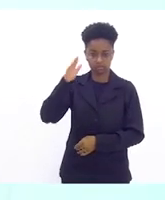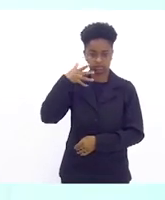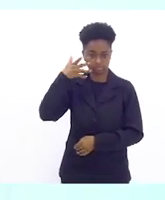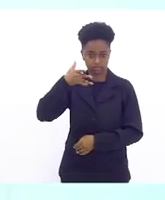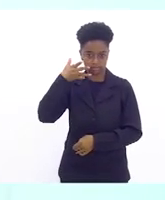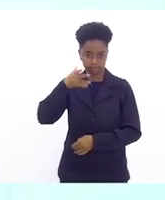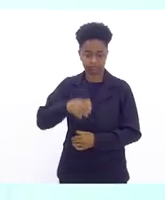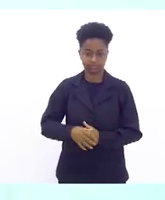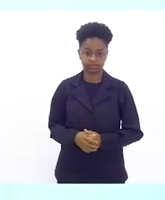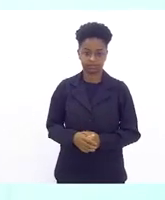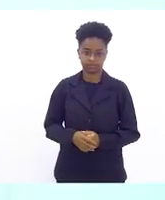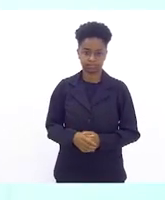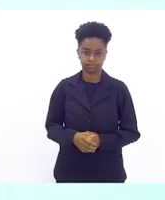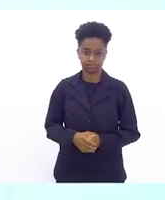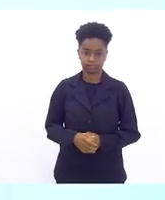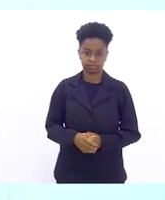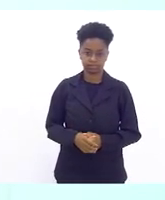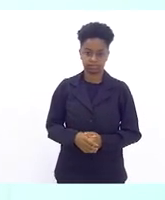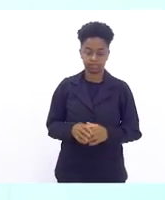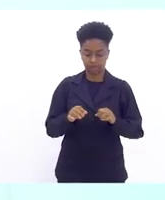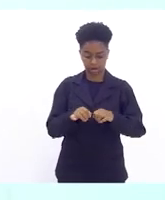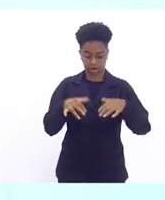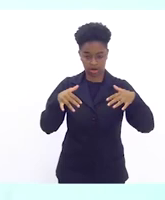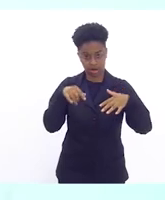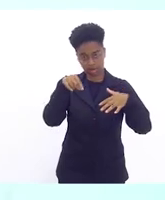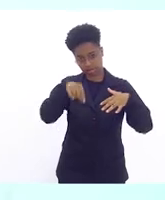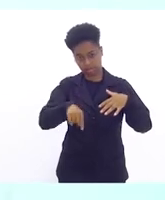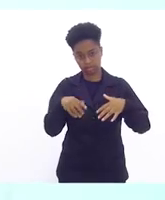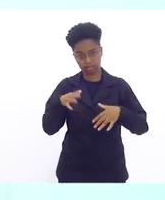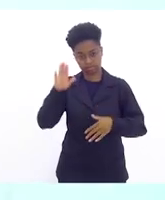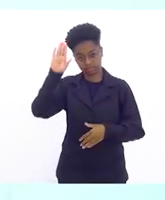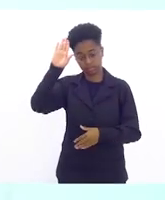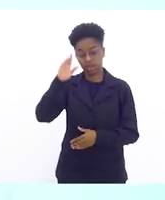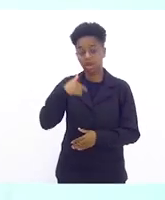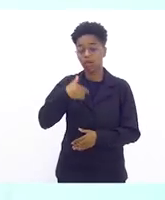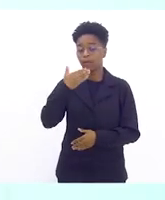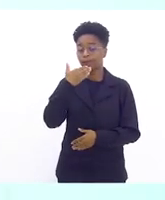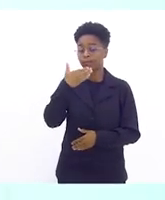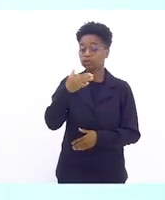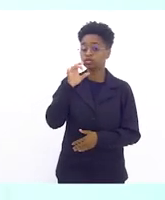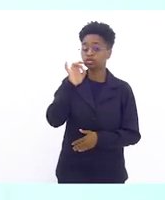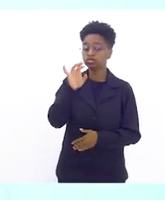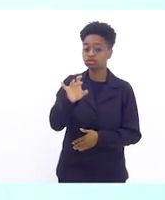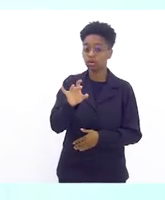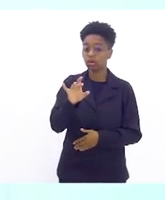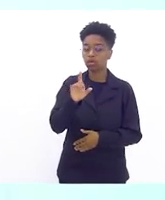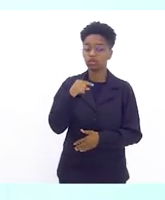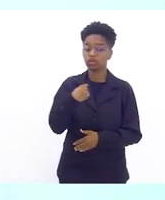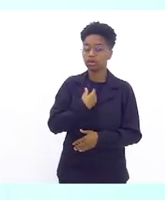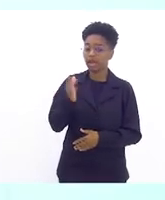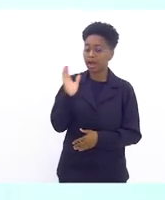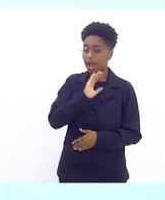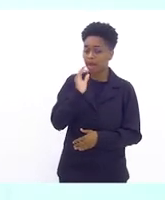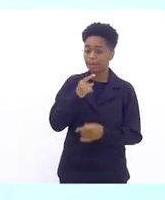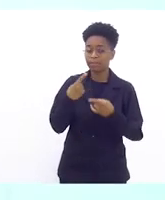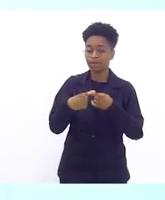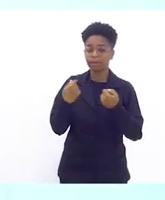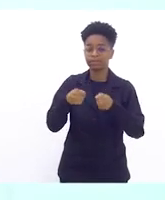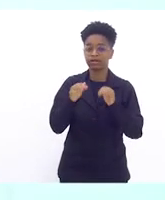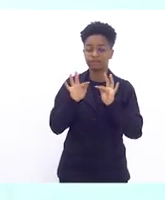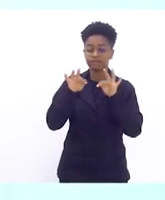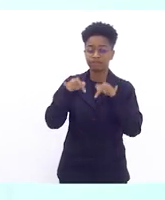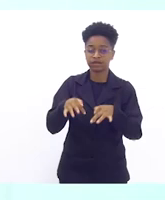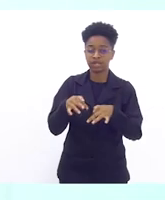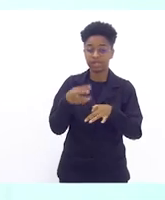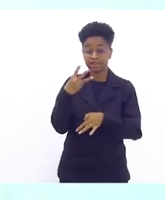inscritos da nossa platec do auditório hoje eu peço Só que a gente tem uma uma brevidade que a gente tem que entregar o